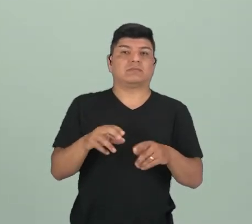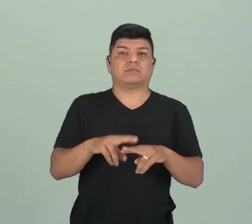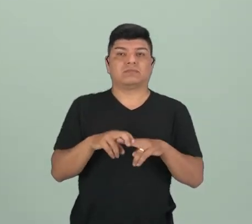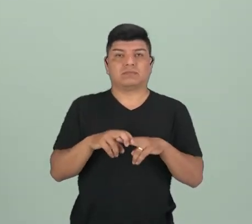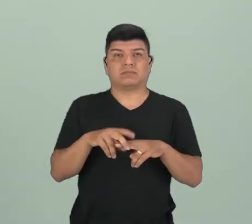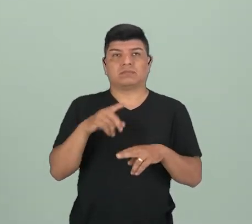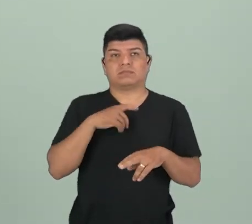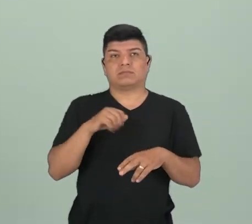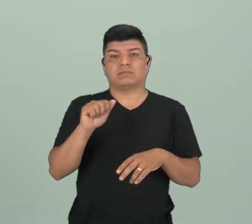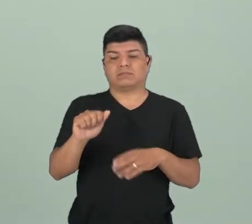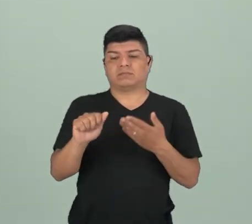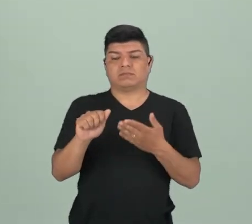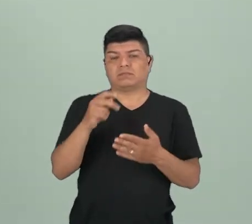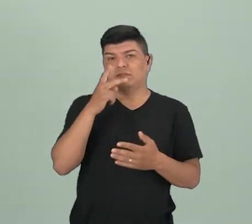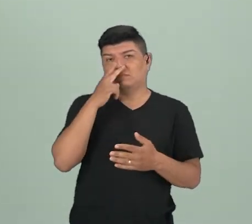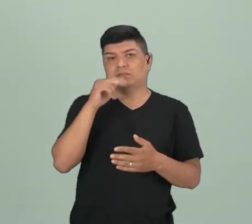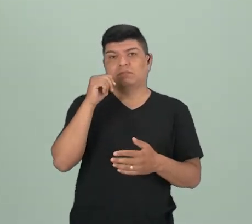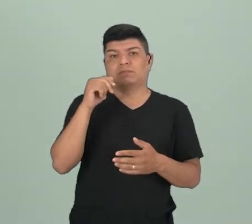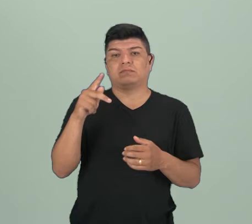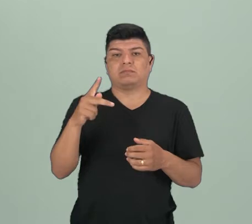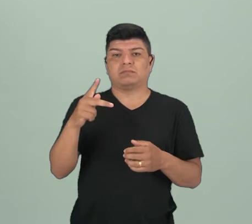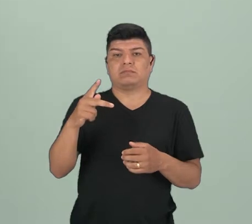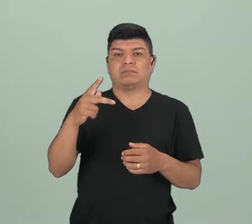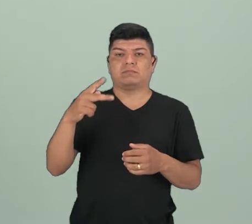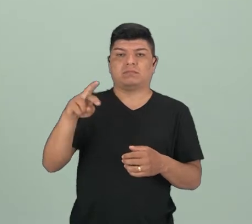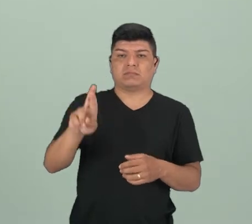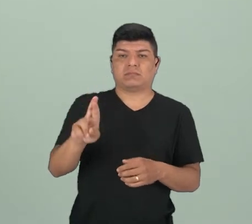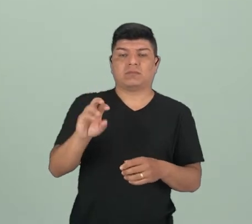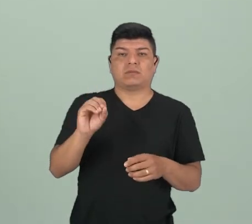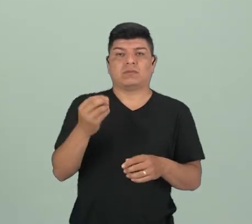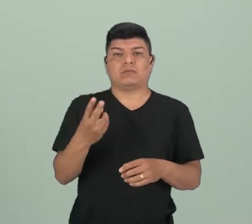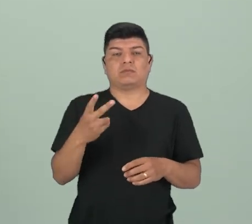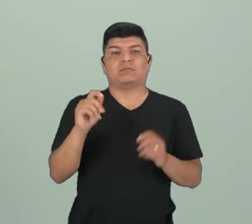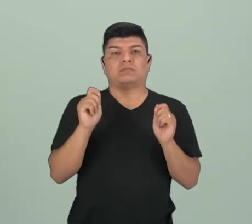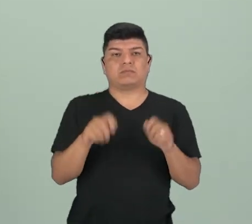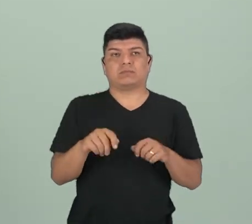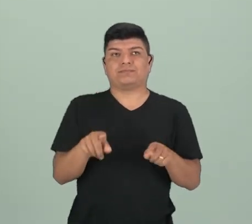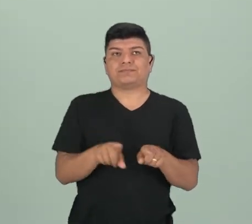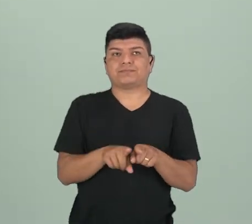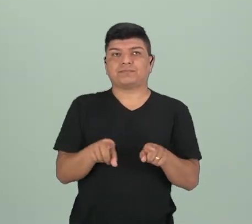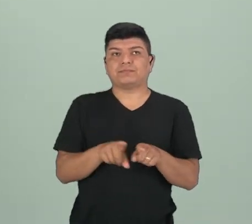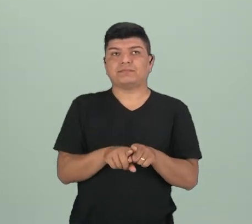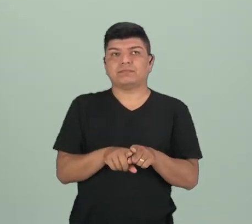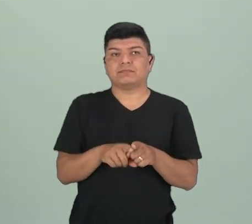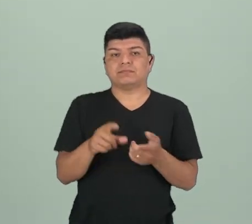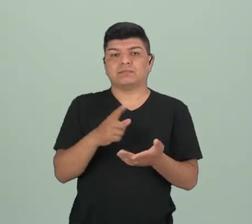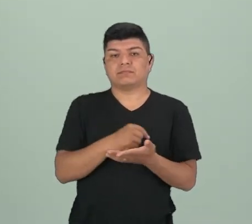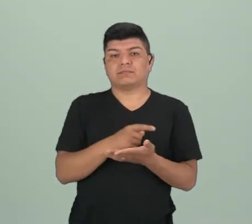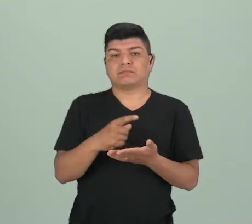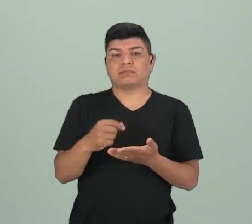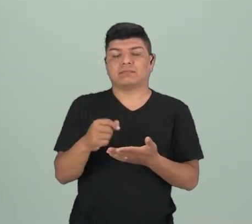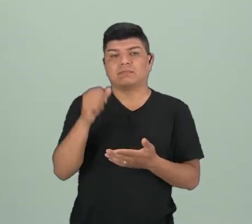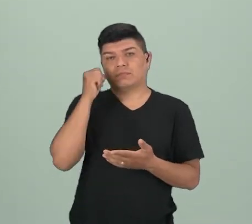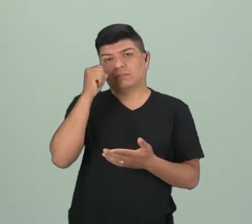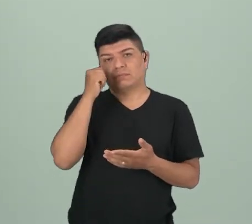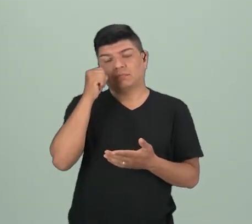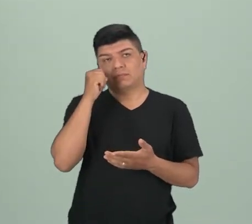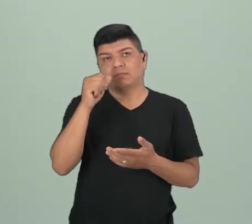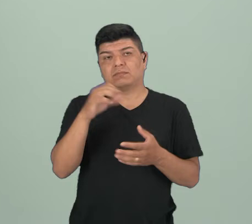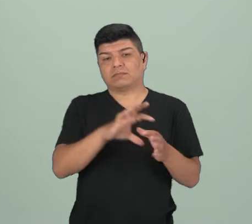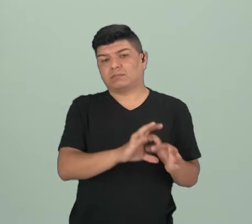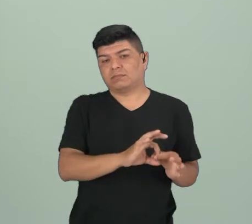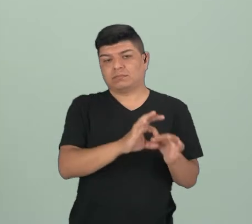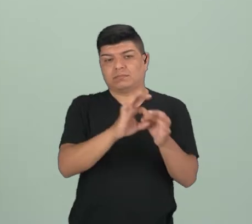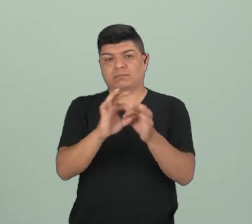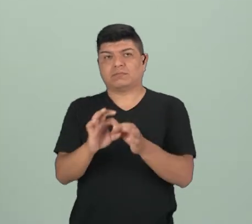Quando tem um a, esse a, ele tanto pode ser preposição, quanto ele pode ser artigo feminino, aí vai depender do contexto. Aí eu tenho que fazer